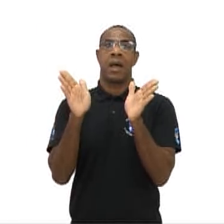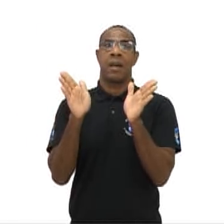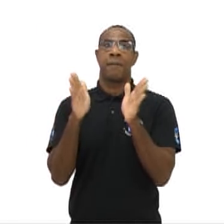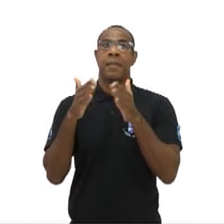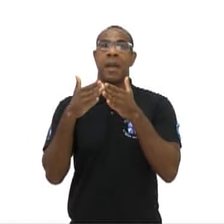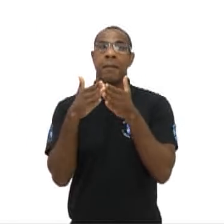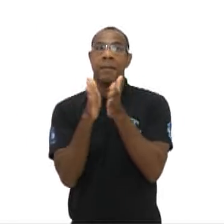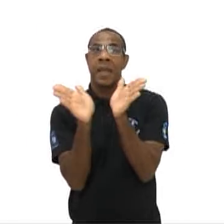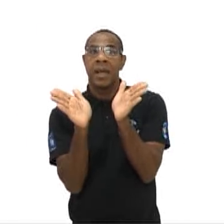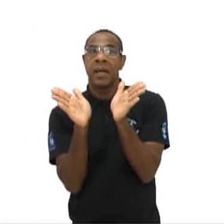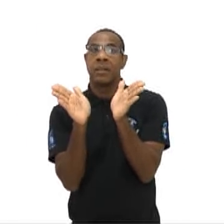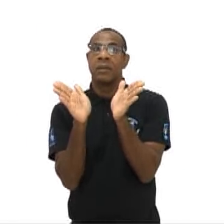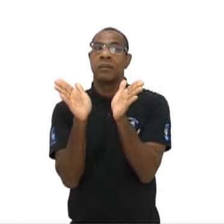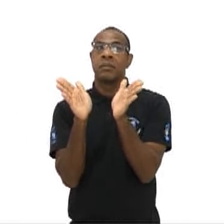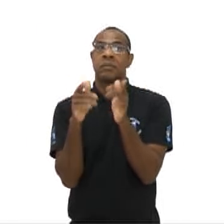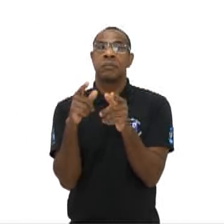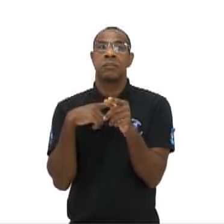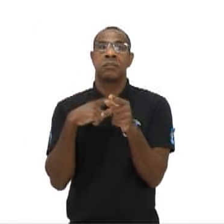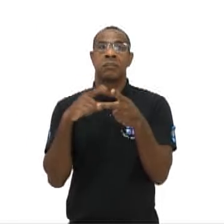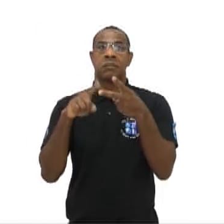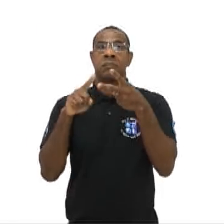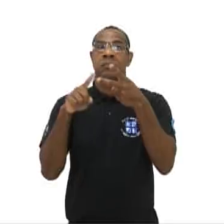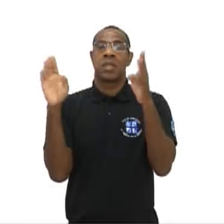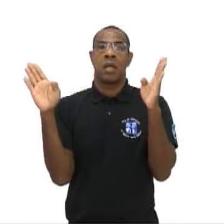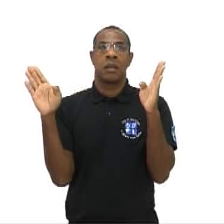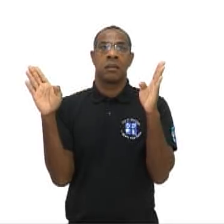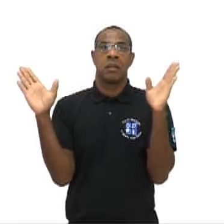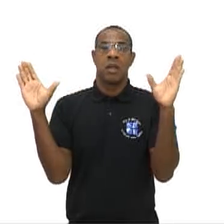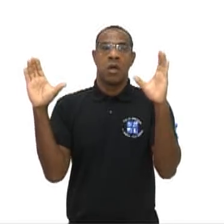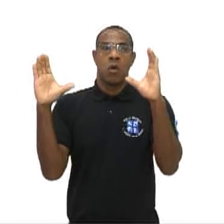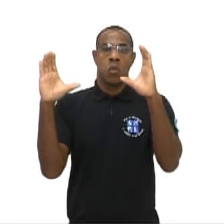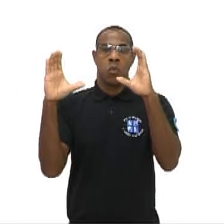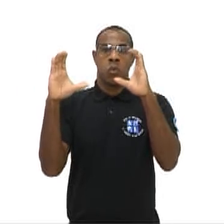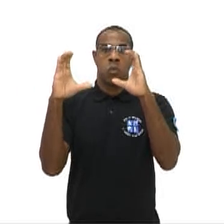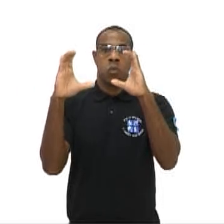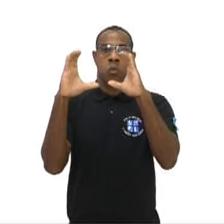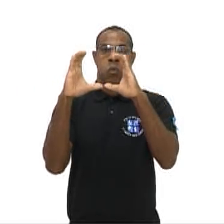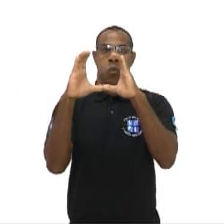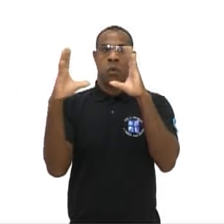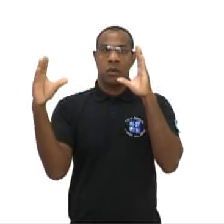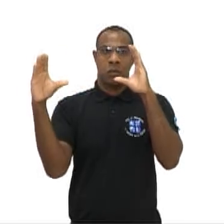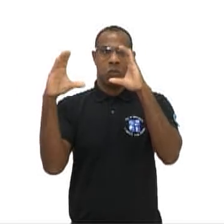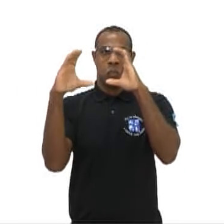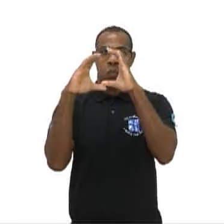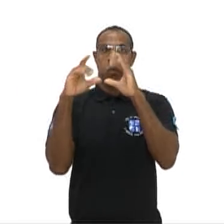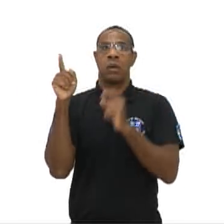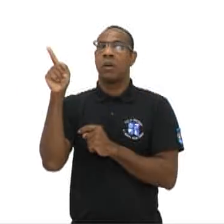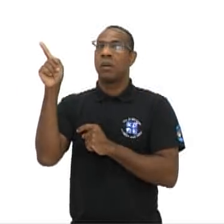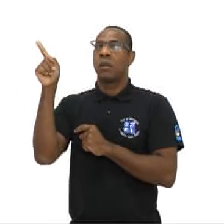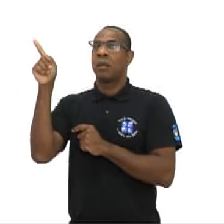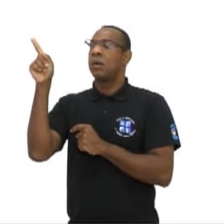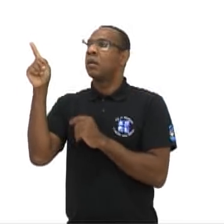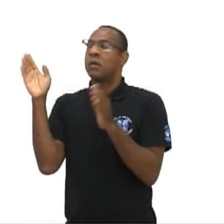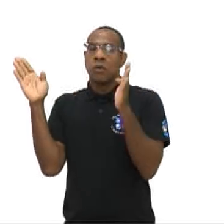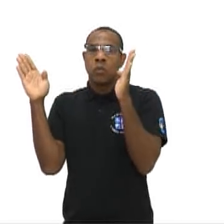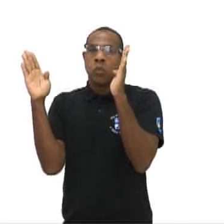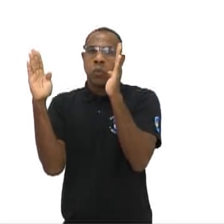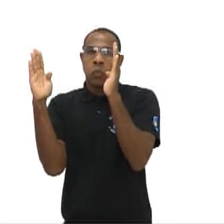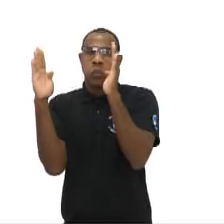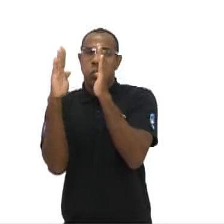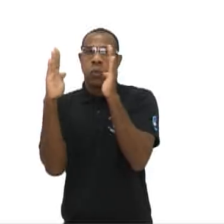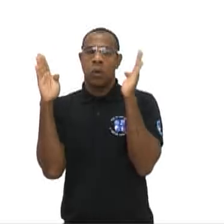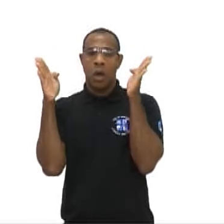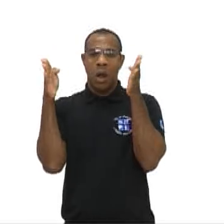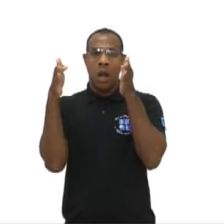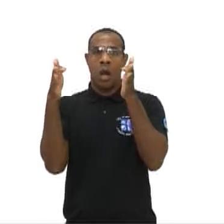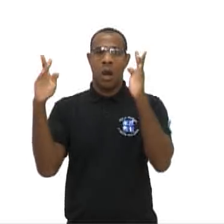está acontecendo? Eu estou fechando o ângulo da primeira imagem para a segunda. Para a terceira, eu fechei um pouco mais o ângulo,